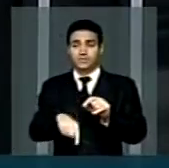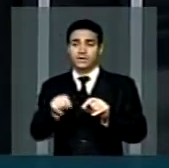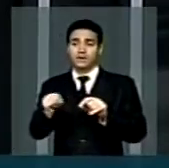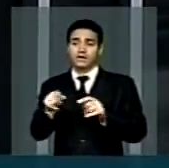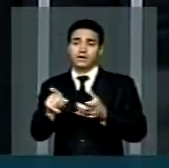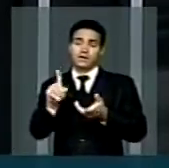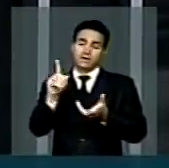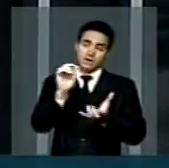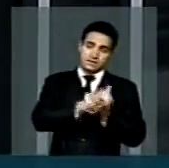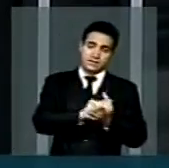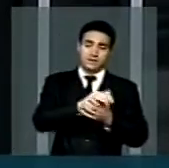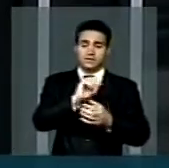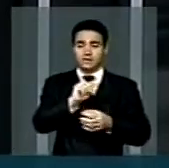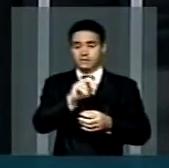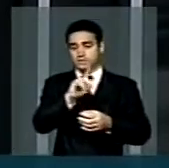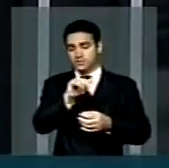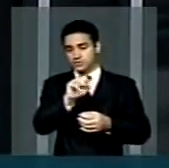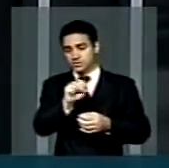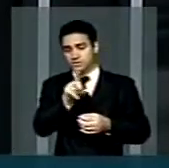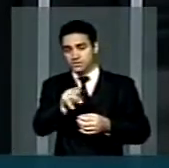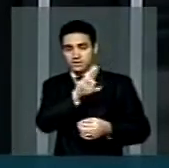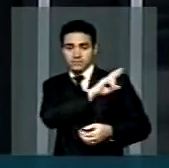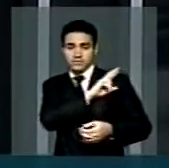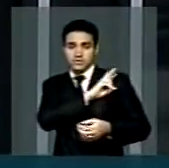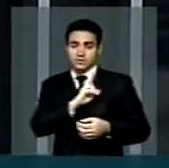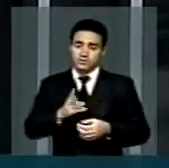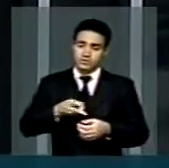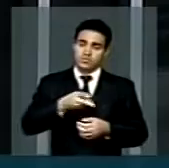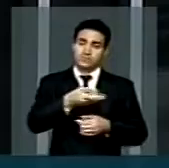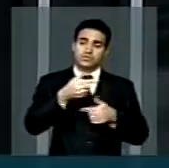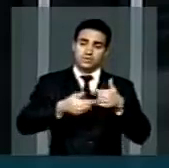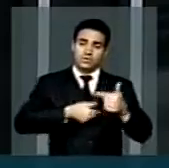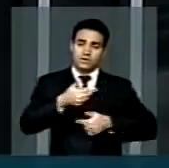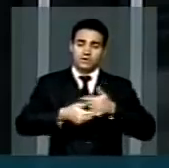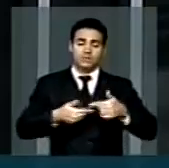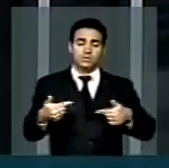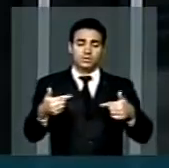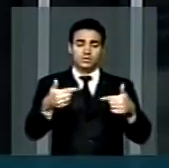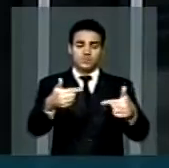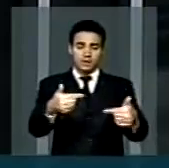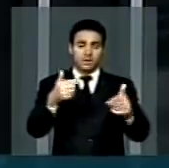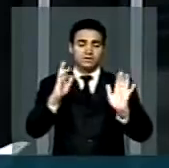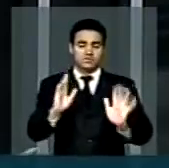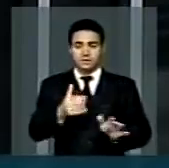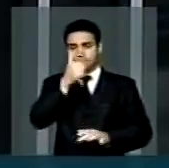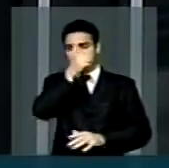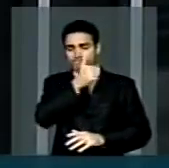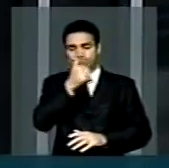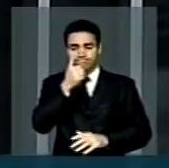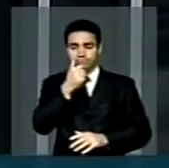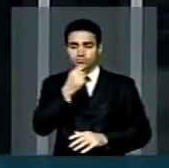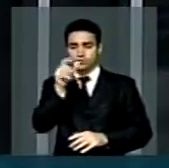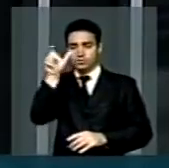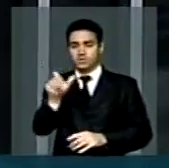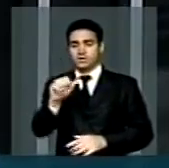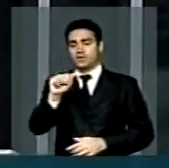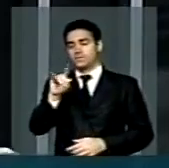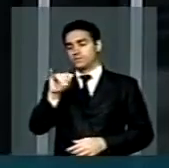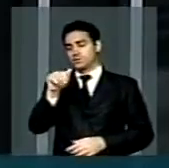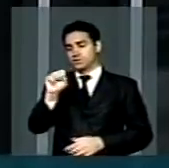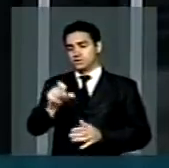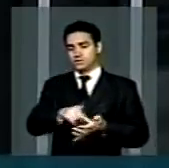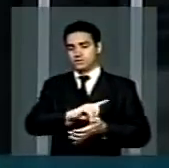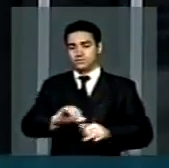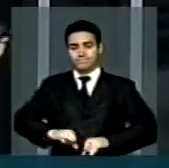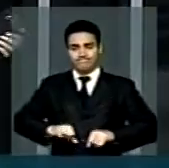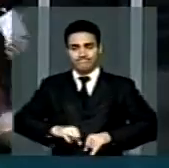nosso Abdias e que tem essa missão de dar continuidade a todas aquelas bandeiras que são tão caras e que foram tão caras na vida do Abdias e de quem conviveu com ele.